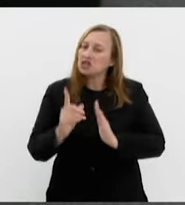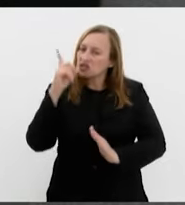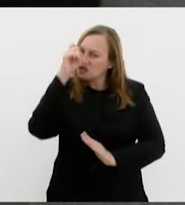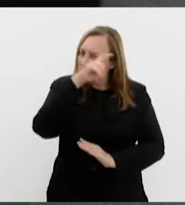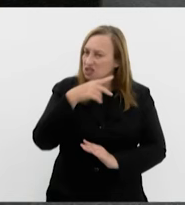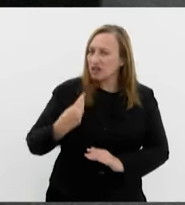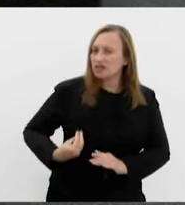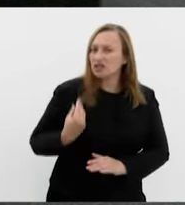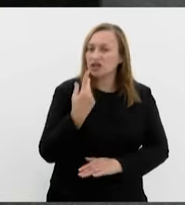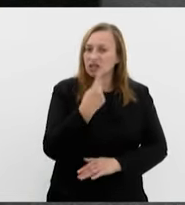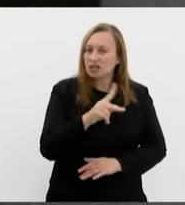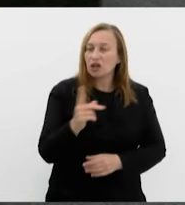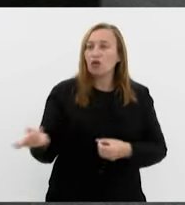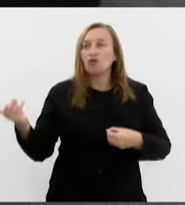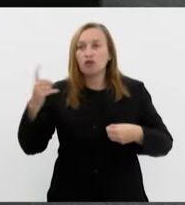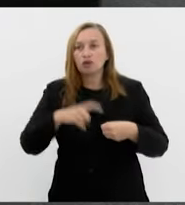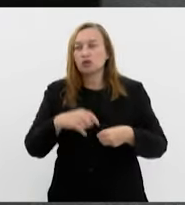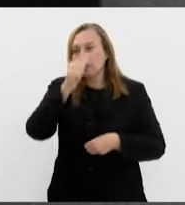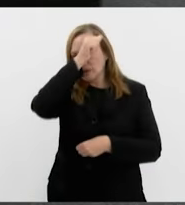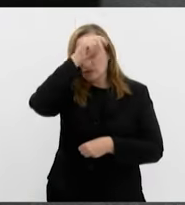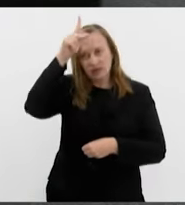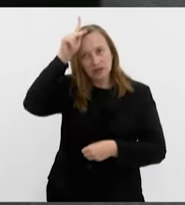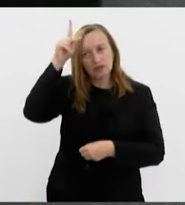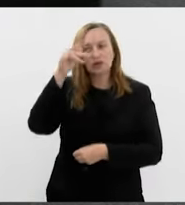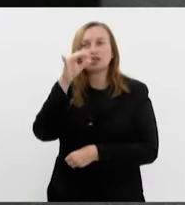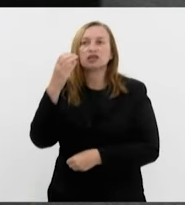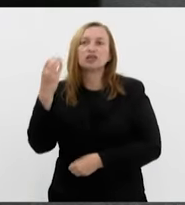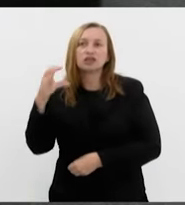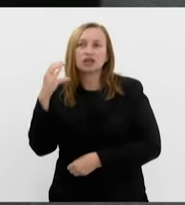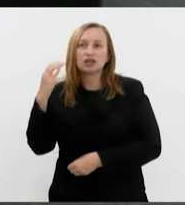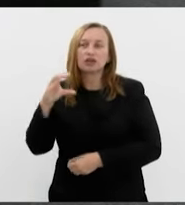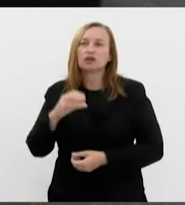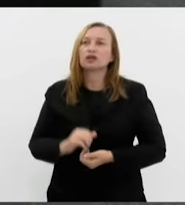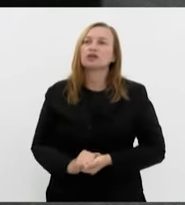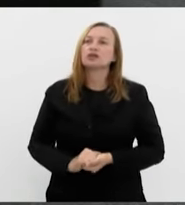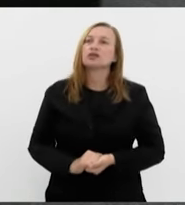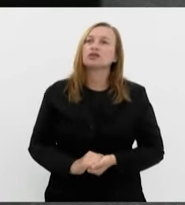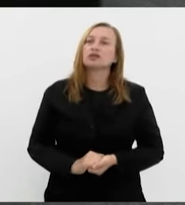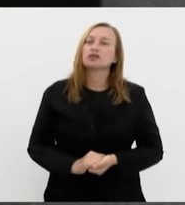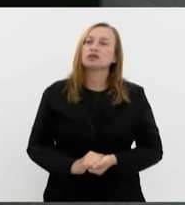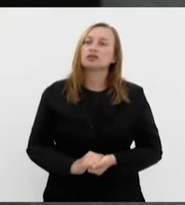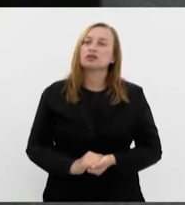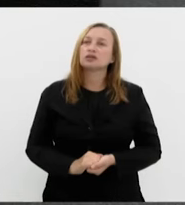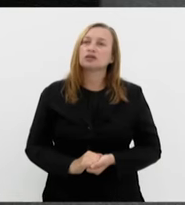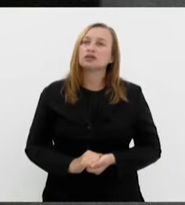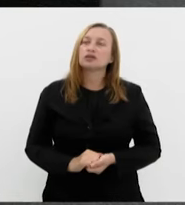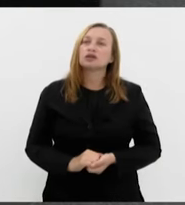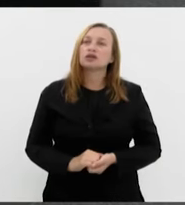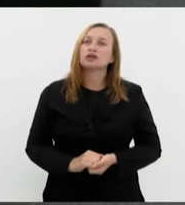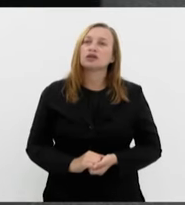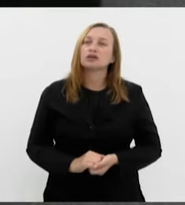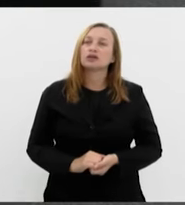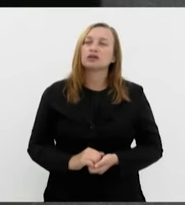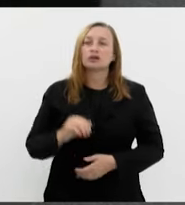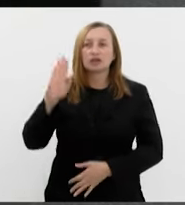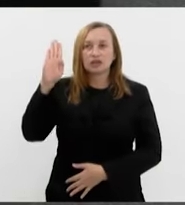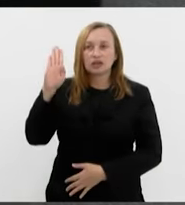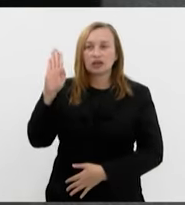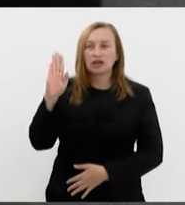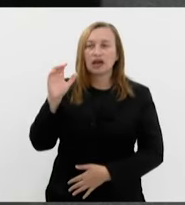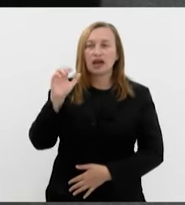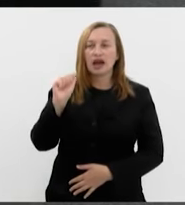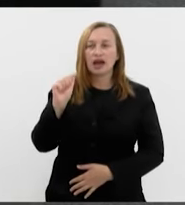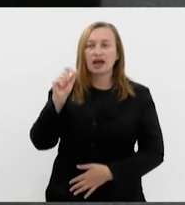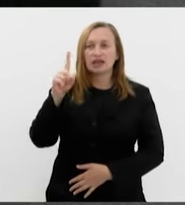dele. Voltou à Prefeitura de Niterói e lançou o candidato Axel Grael como seu sucessor.